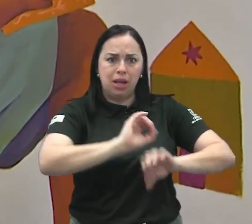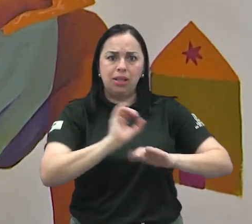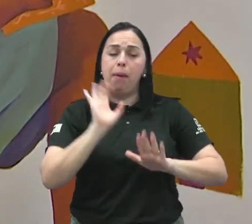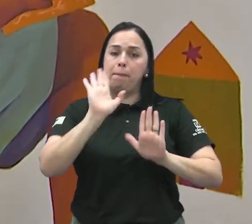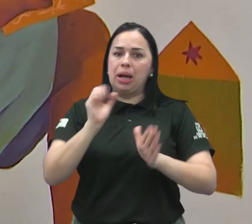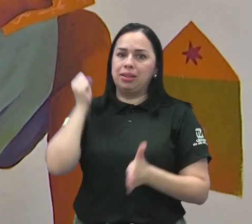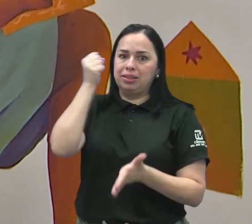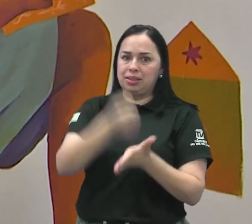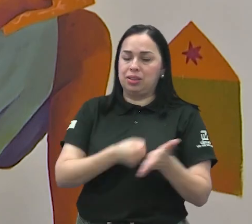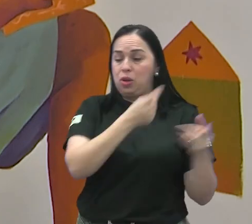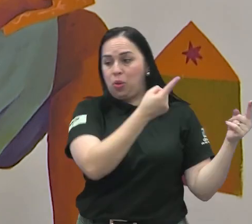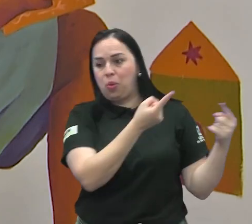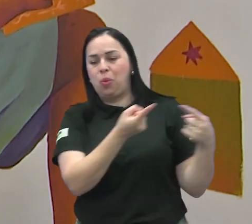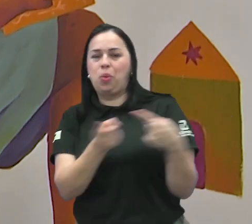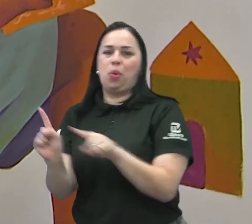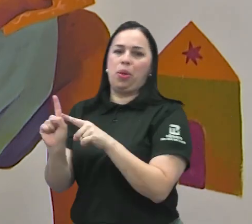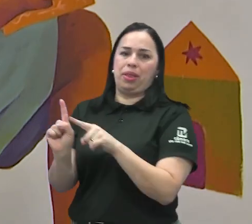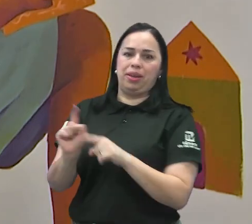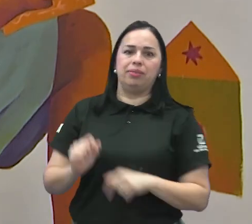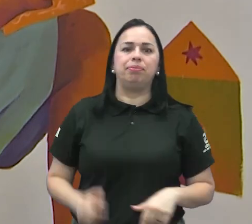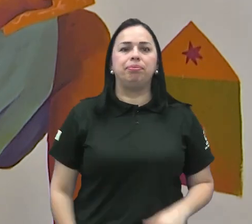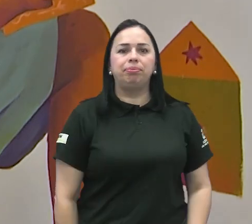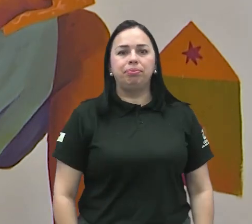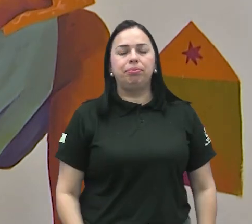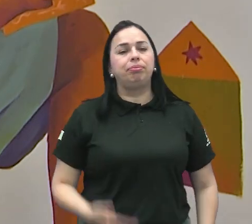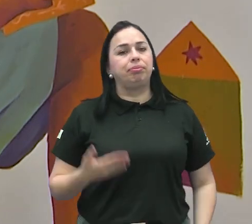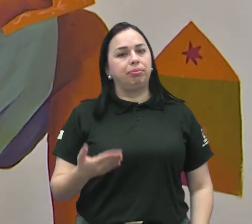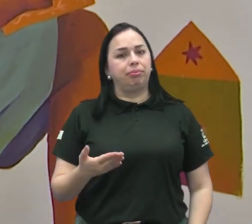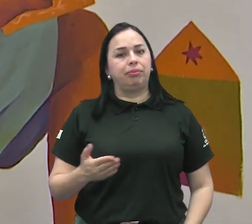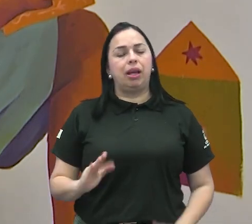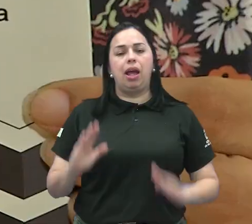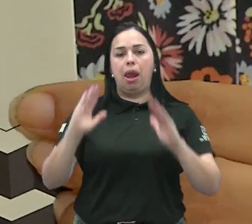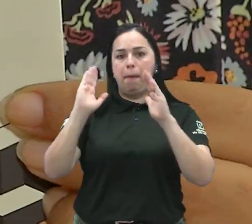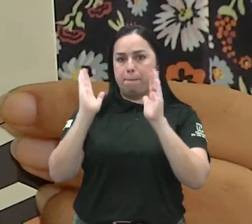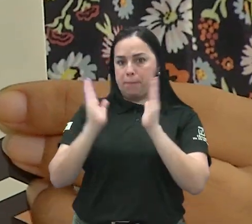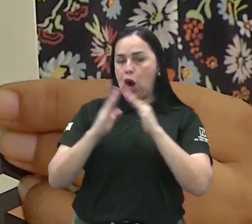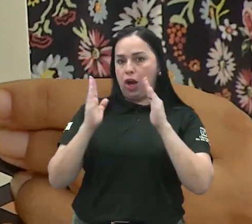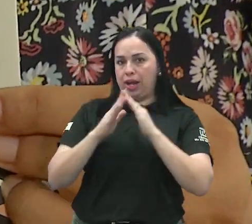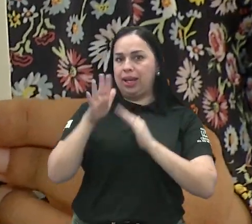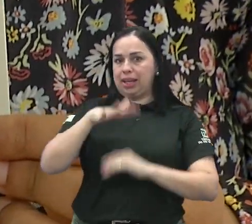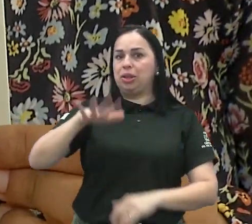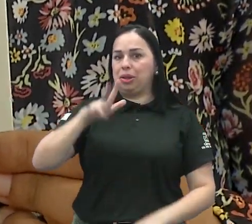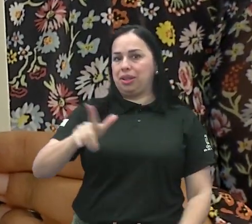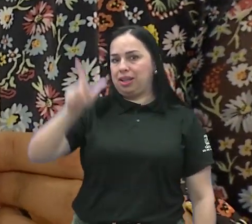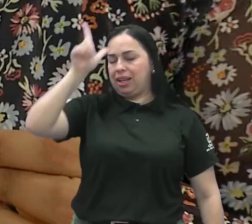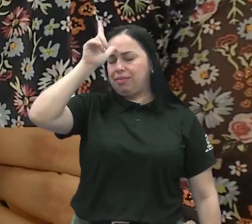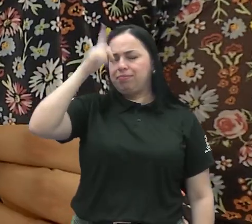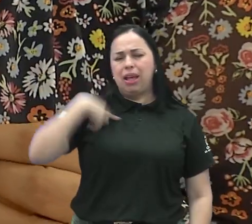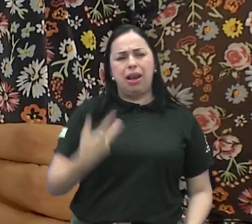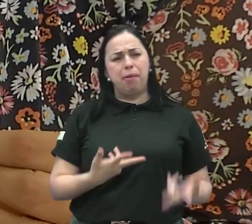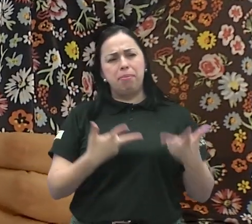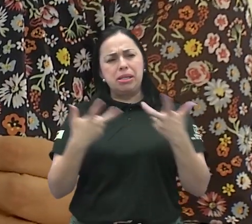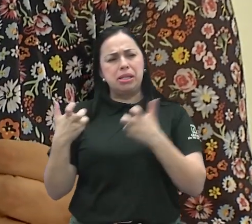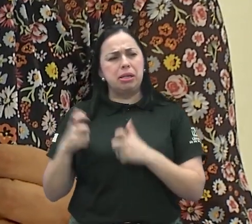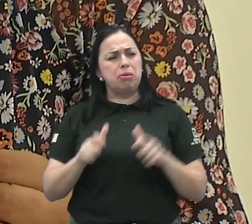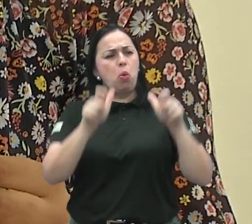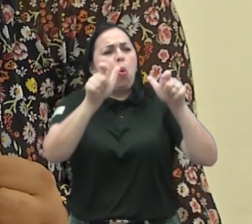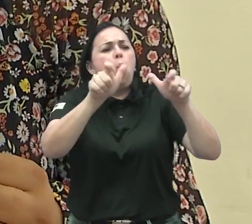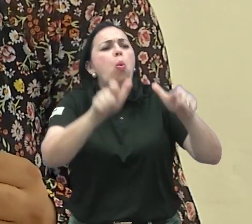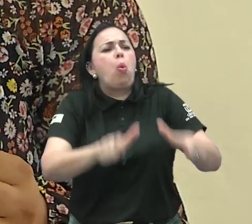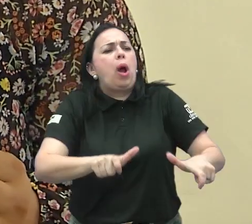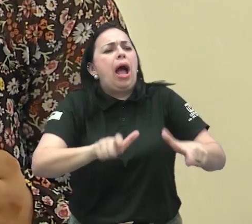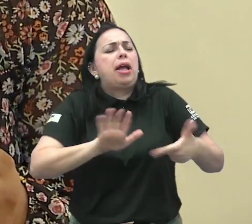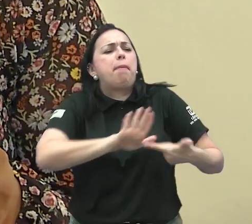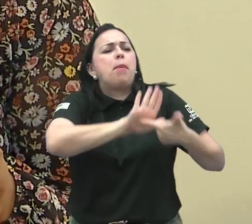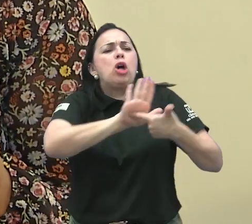resgatar dentro, né, dessa luta contra-colonial que a gente tem construído. Moradora do bairro, Ingrid sentia a